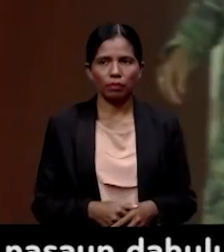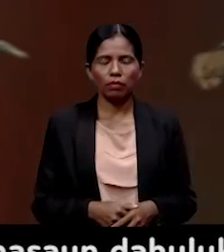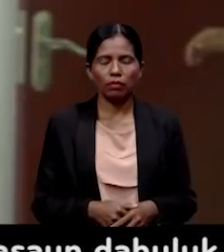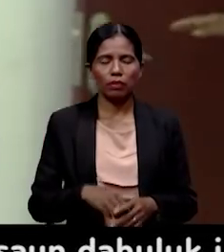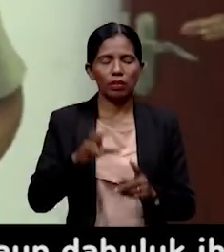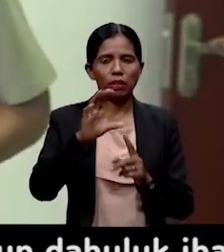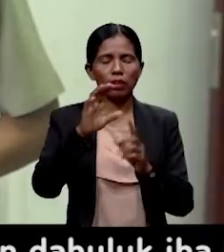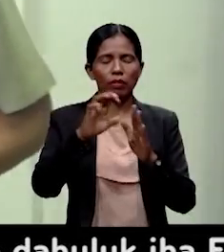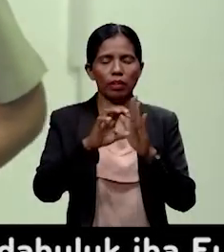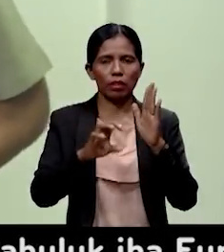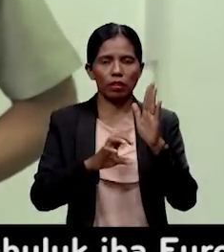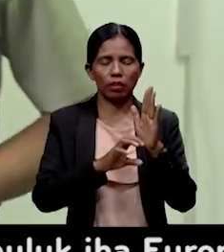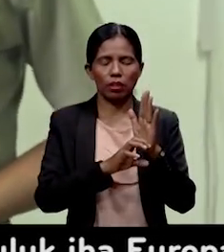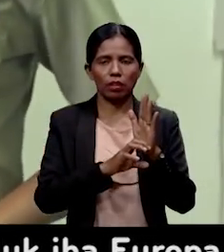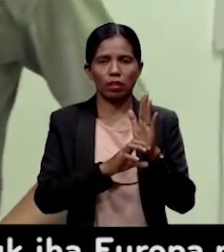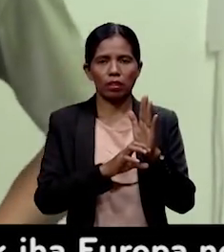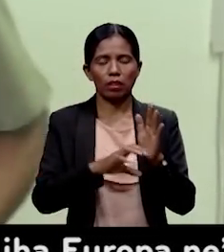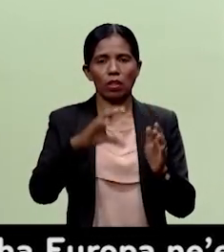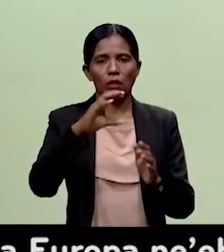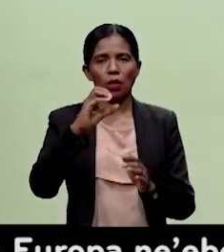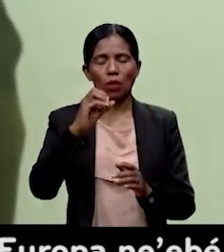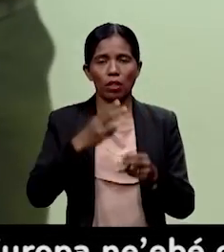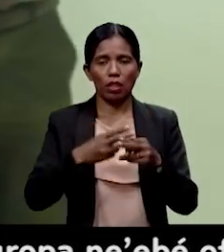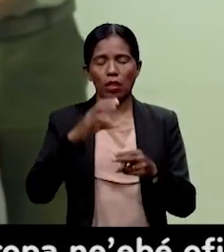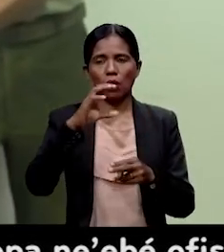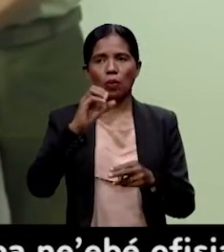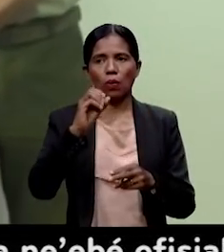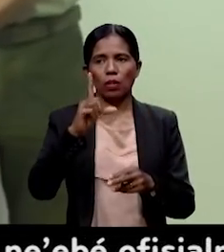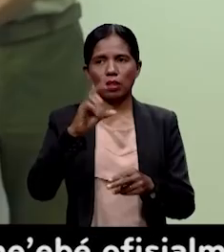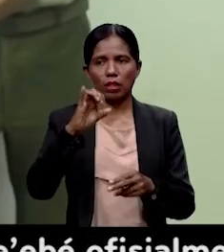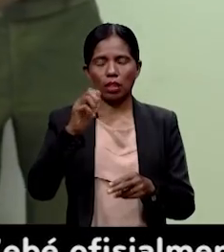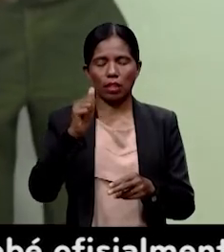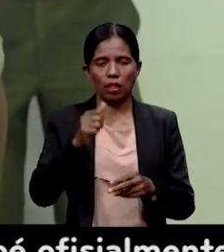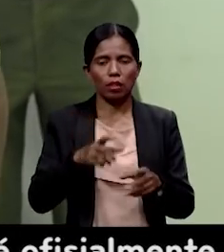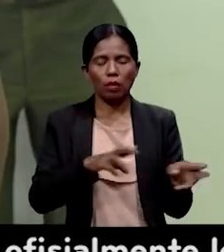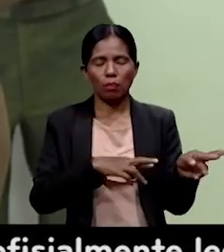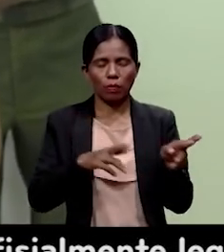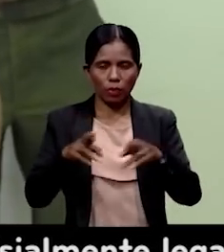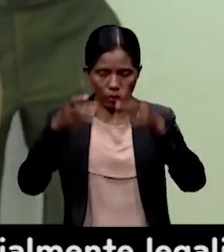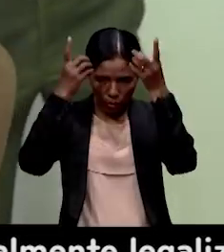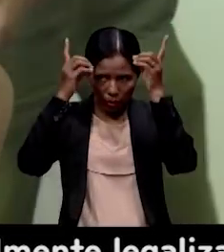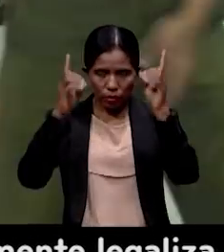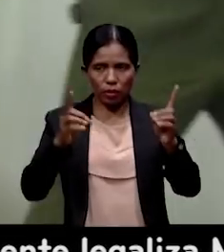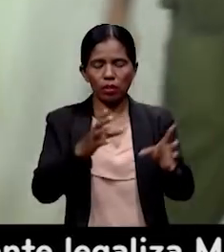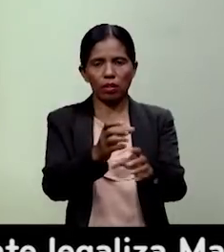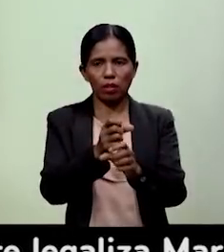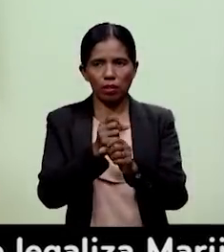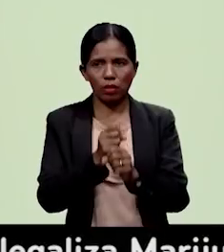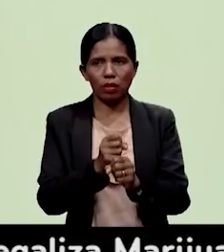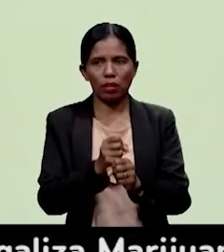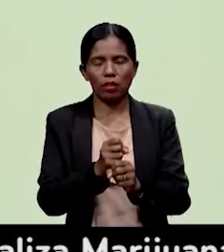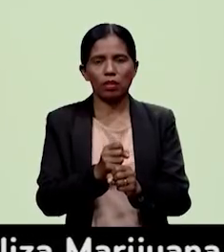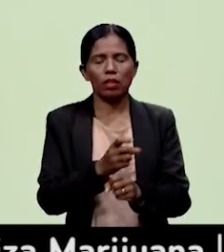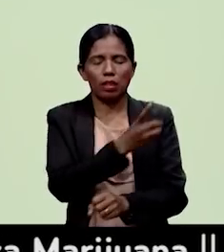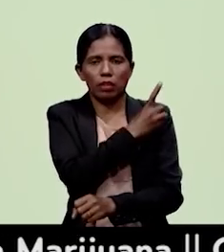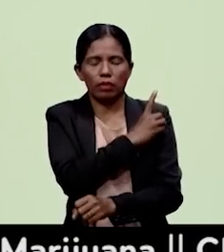Sefestado o maior Forza Armada, Brigadeiro Jenerál Coliati pronto cumpre decisão governo, nebe tuir plano, Coliati seba assume fale cargo iha Instituto Defesa